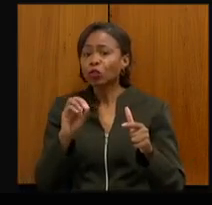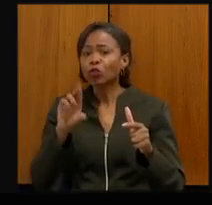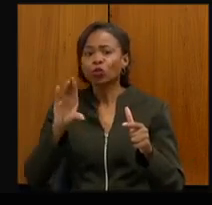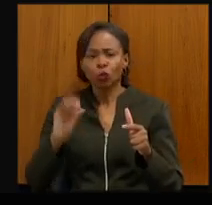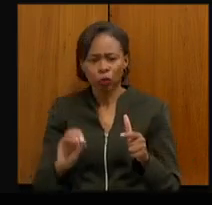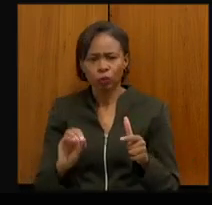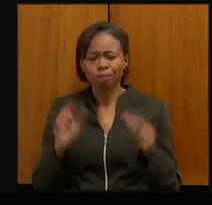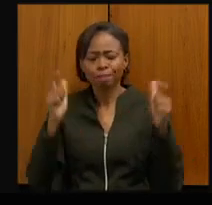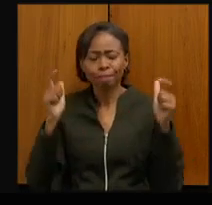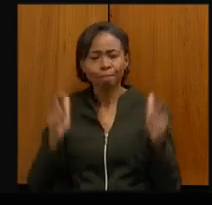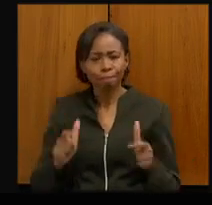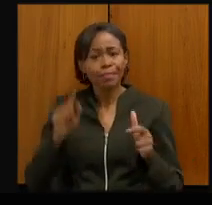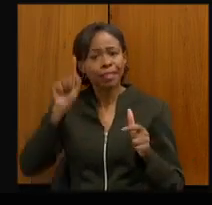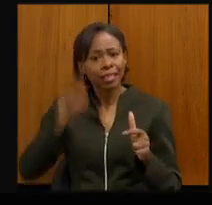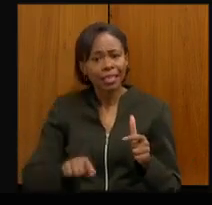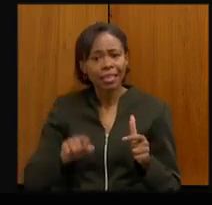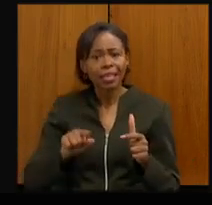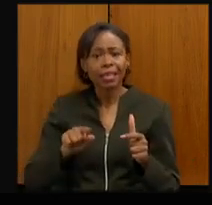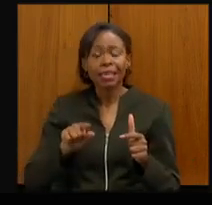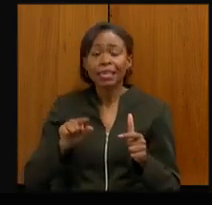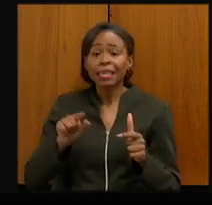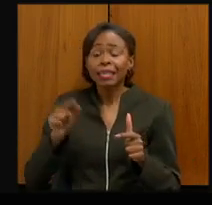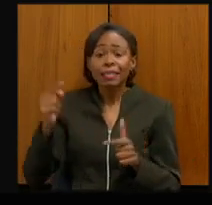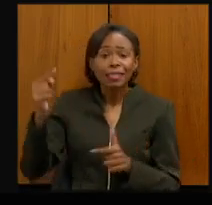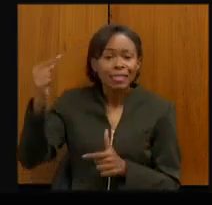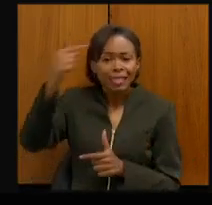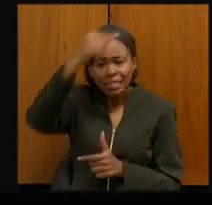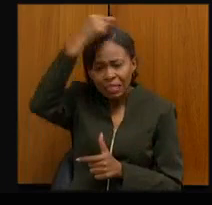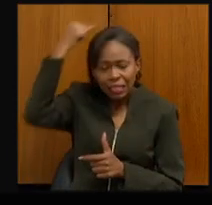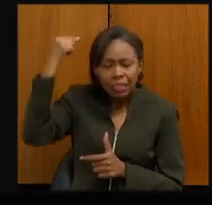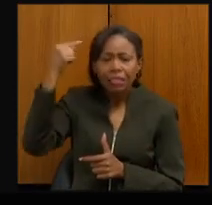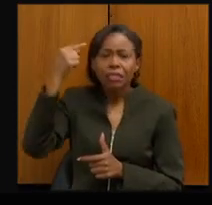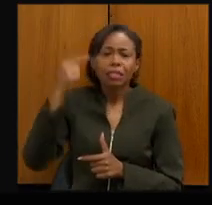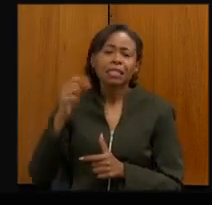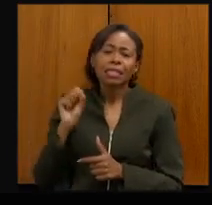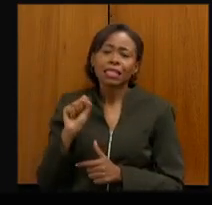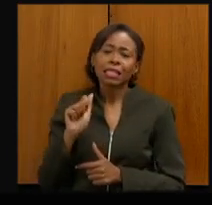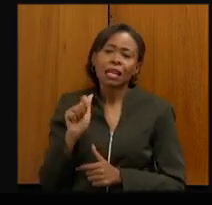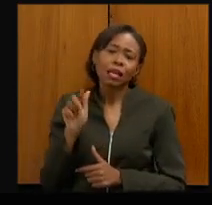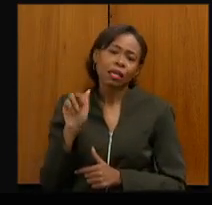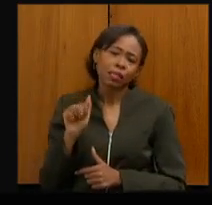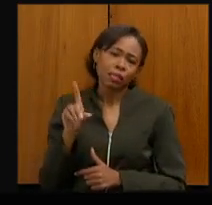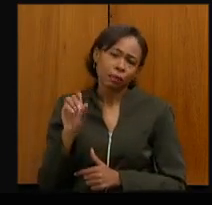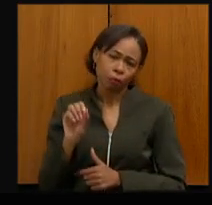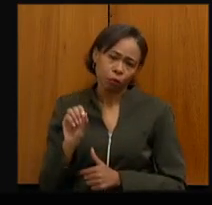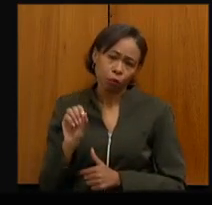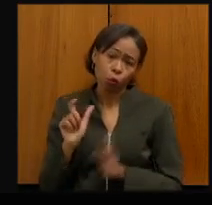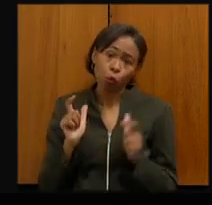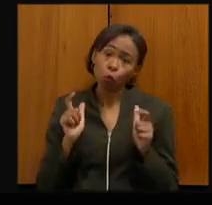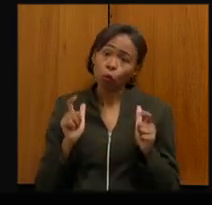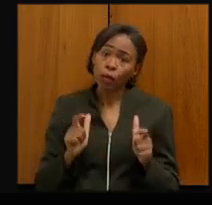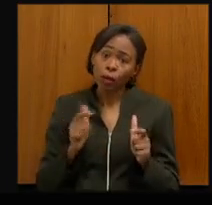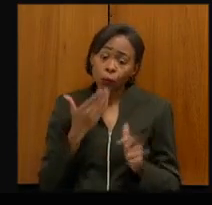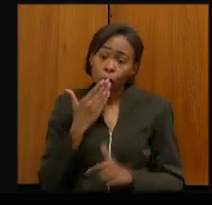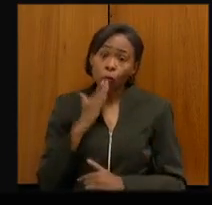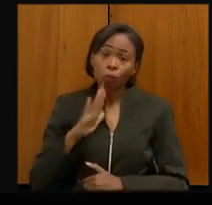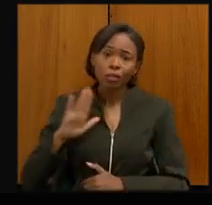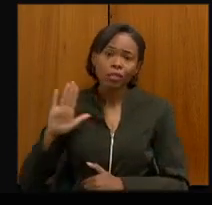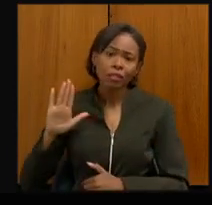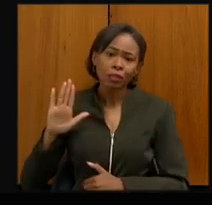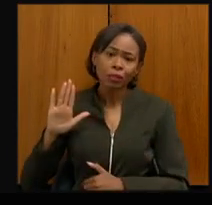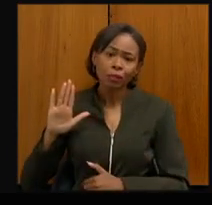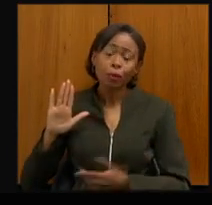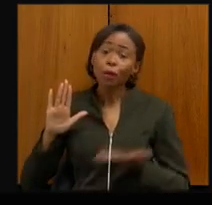chá ele é sagrado ele é um território que ele foi prometido pelos nossos